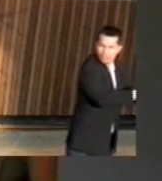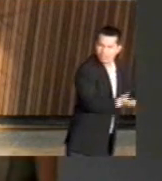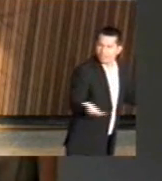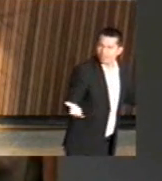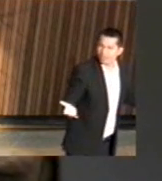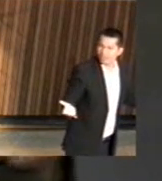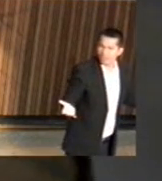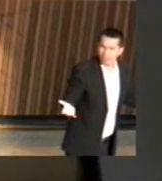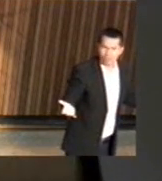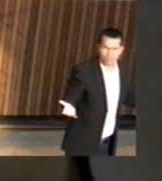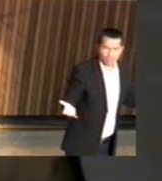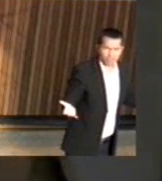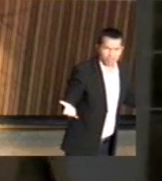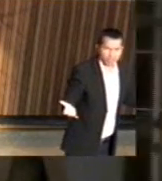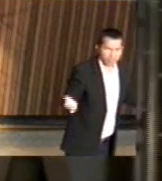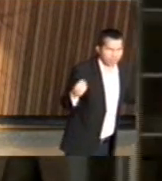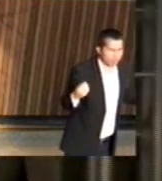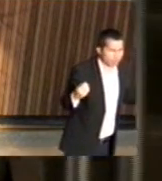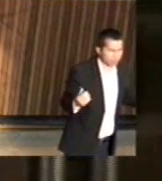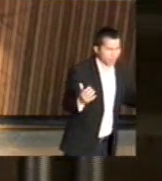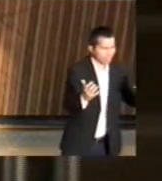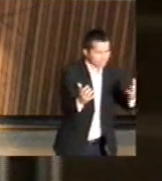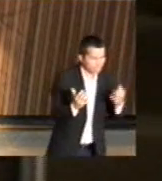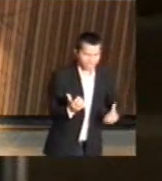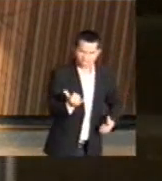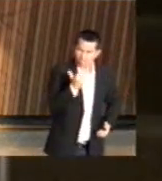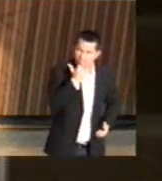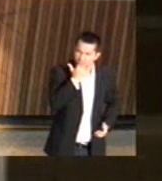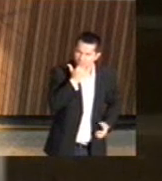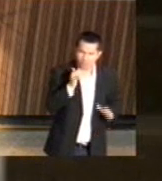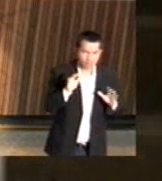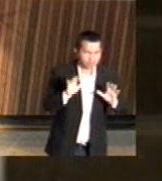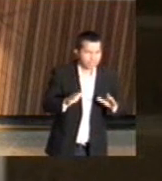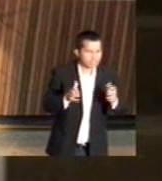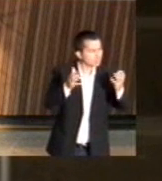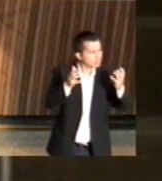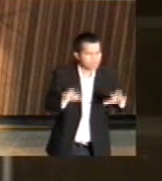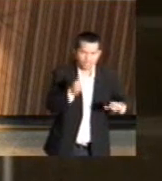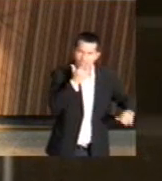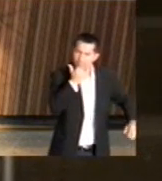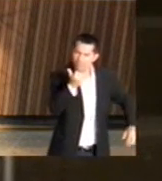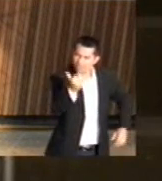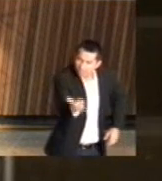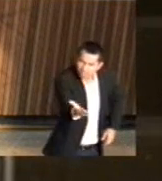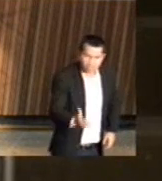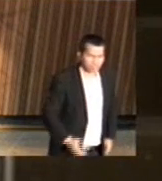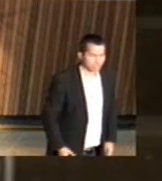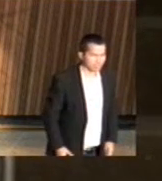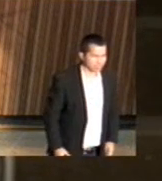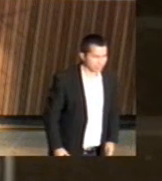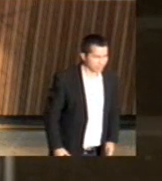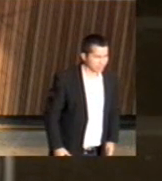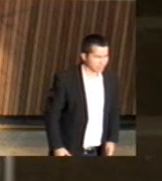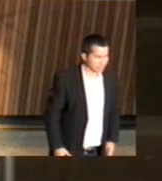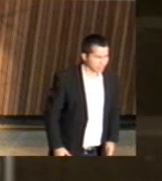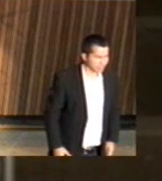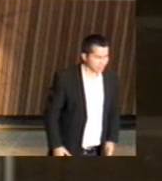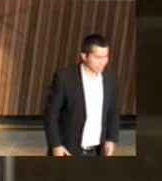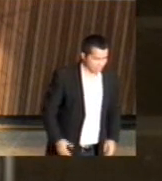terra e todo pecador, de mandar para o inferno. É direito absoluto de Deus. E Ele se